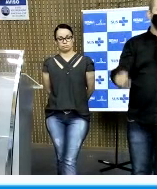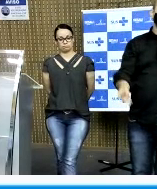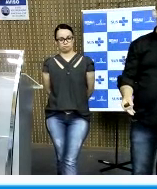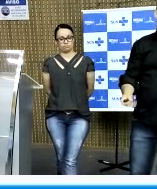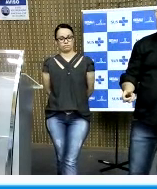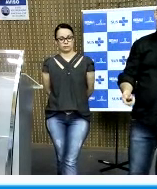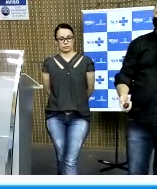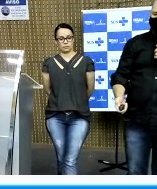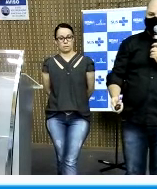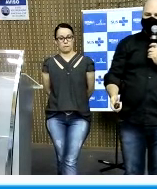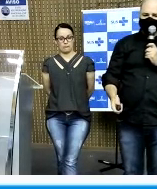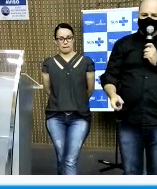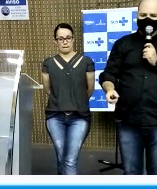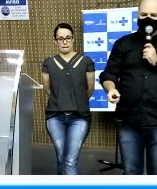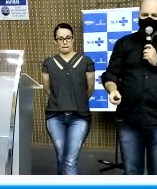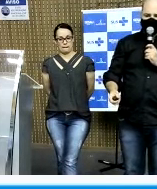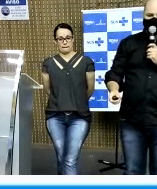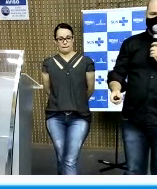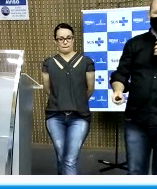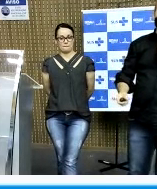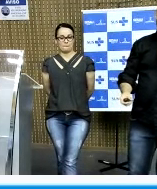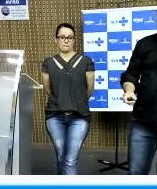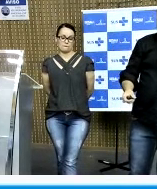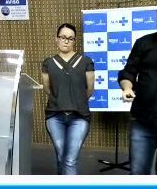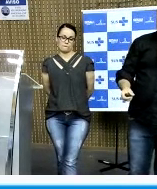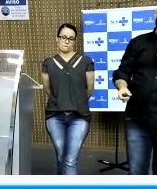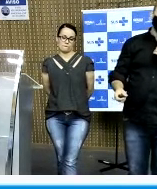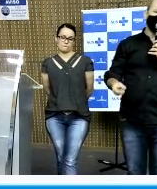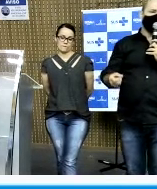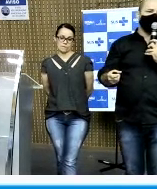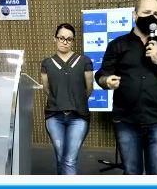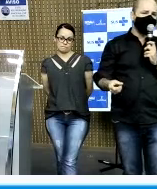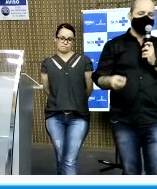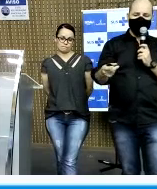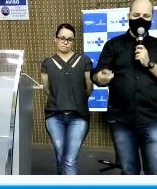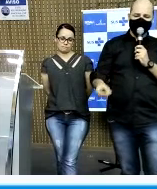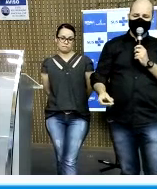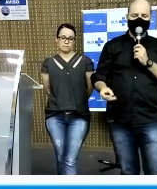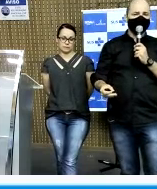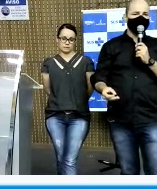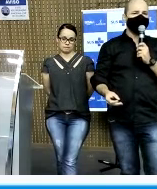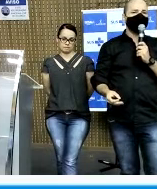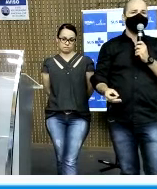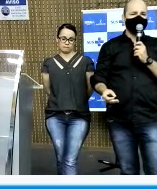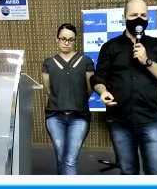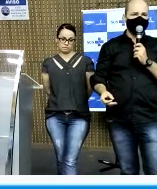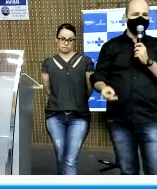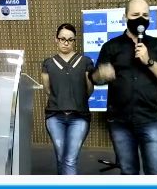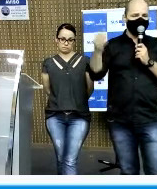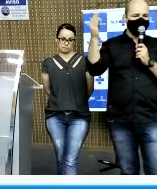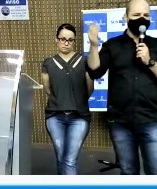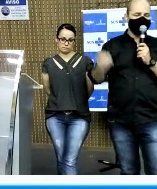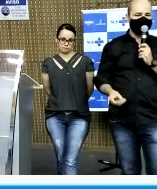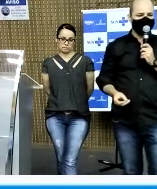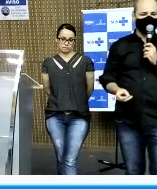toda essa vigilância. Consulta farmacêutica. A população de cadastrados da UBS, ela está em 9.162